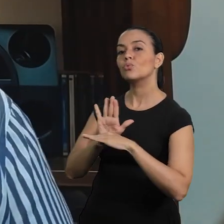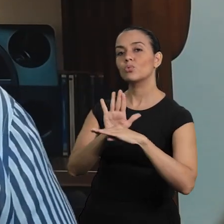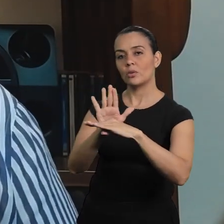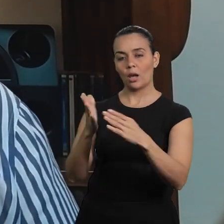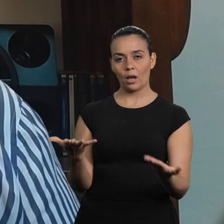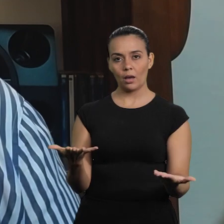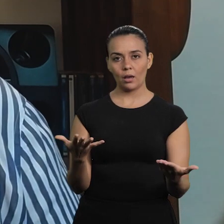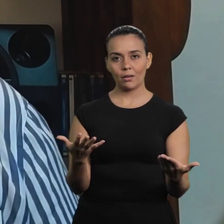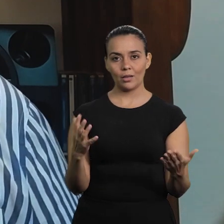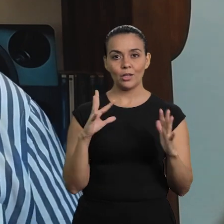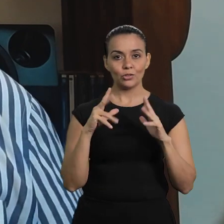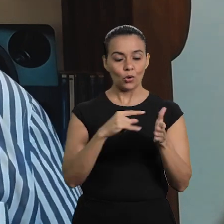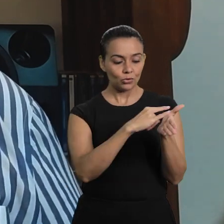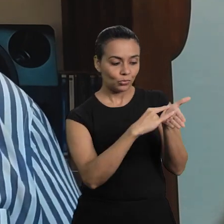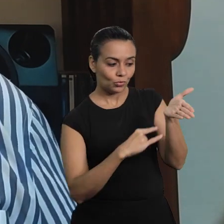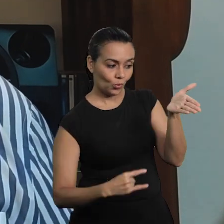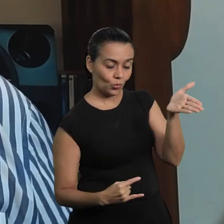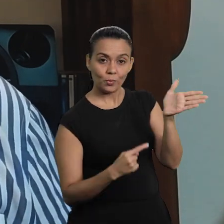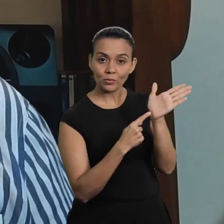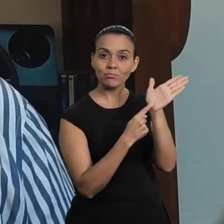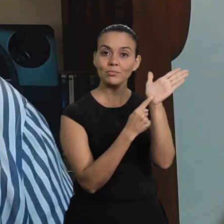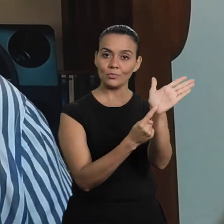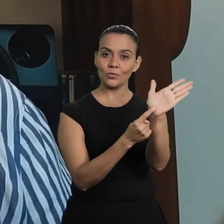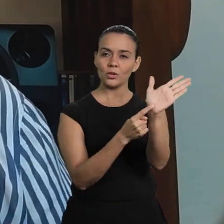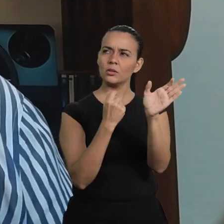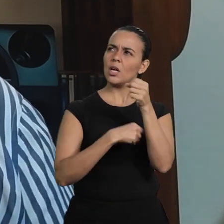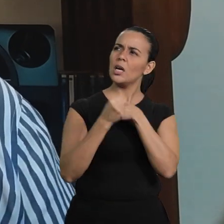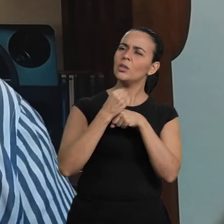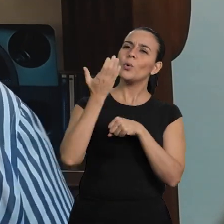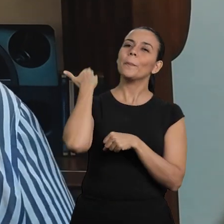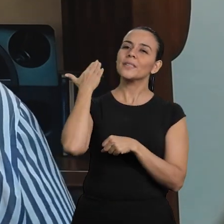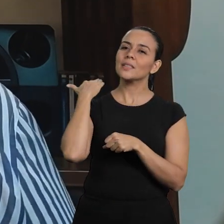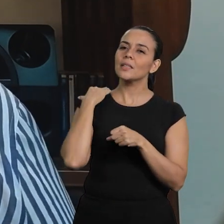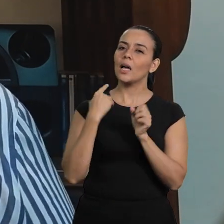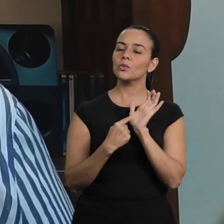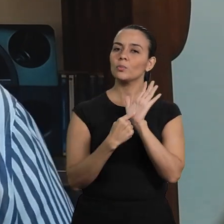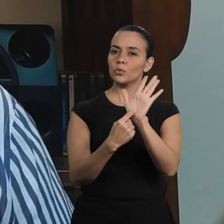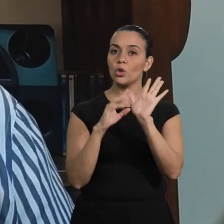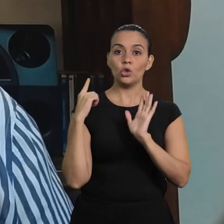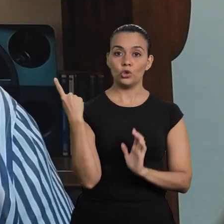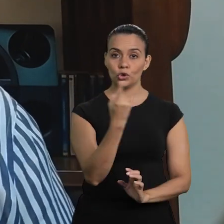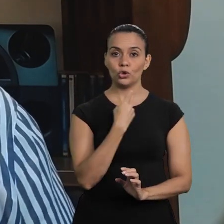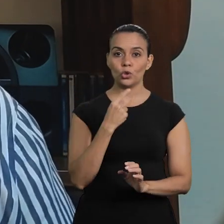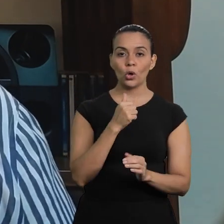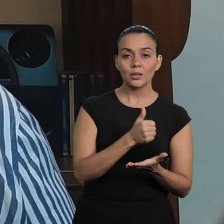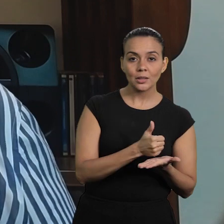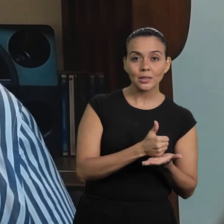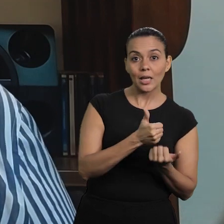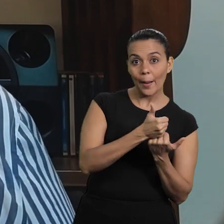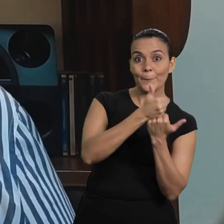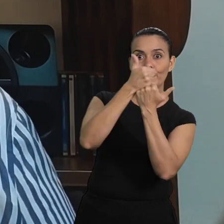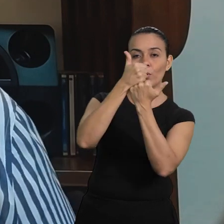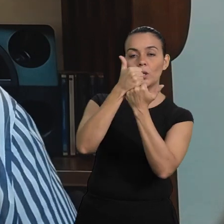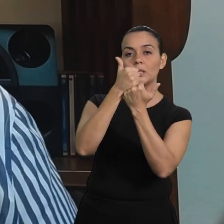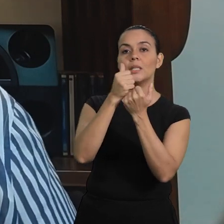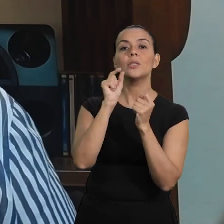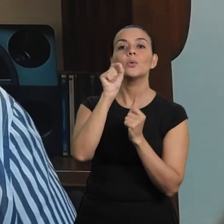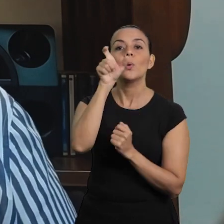que nós lançamos foi o ano passado. Nós estamos apoiando de uma